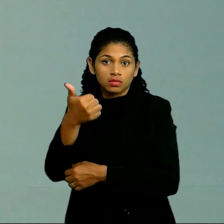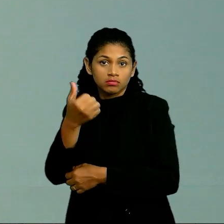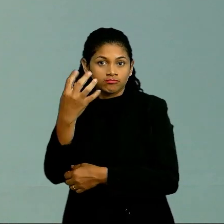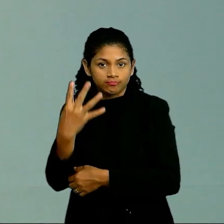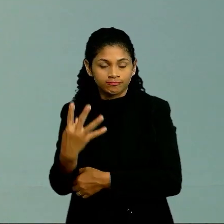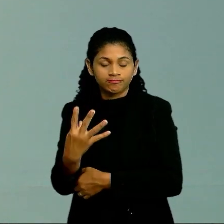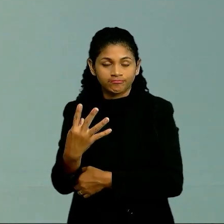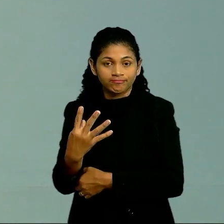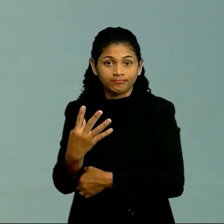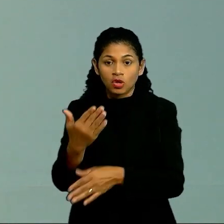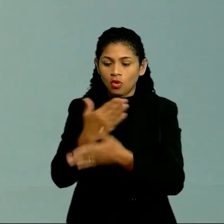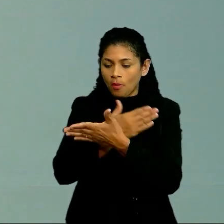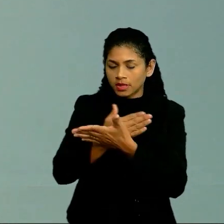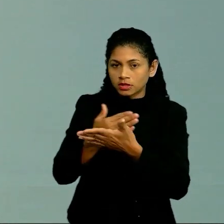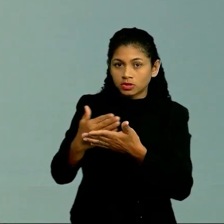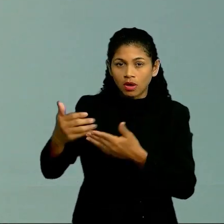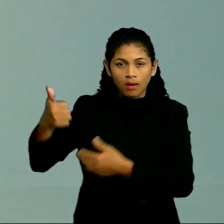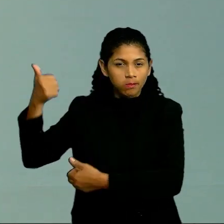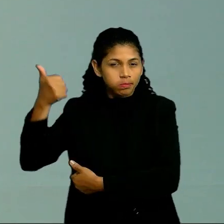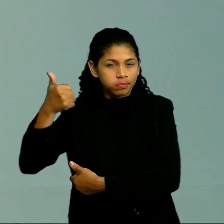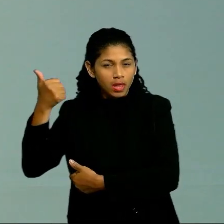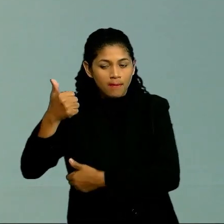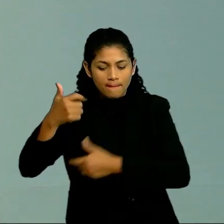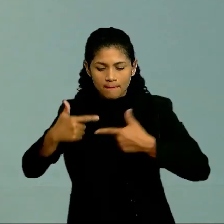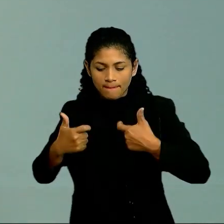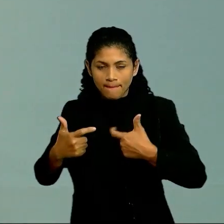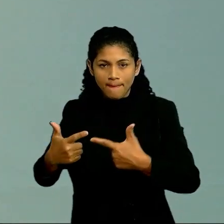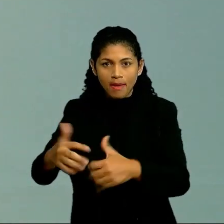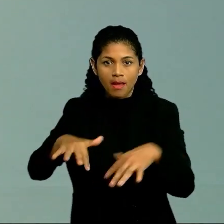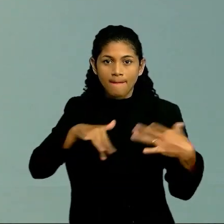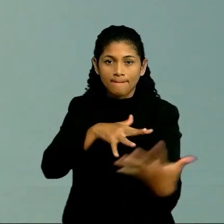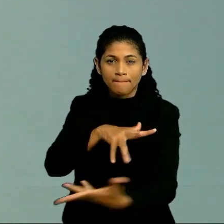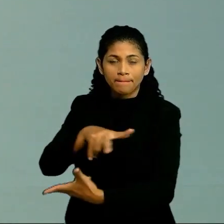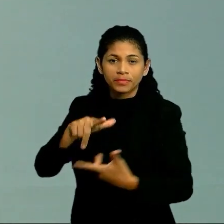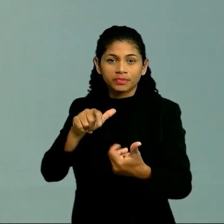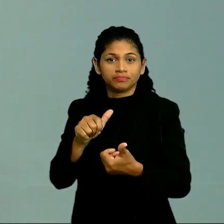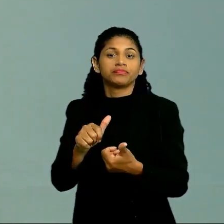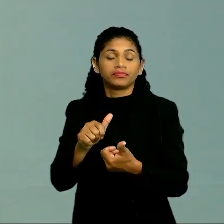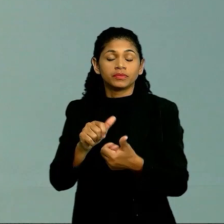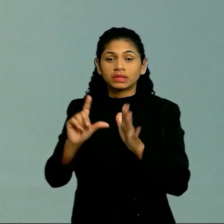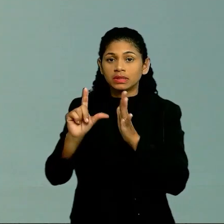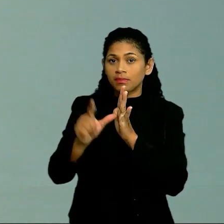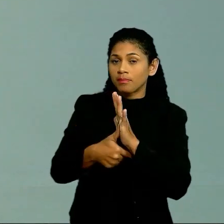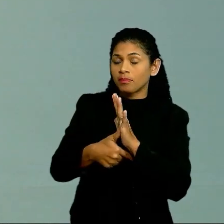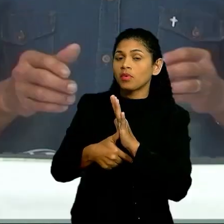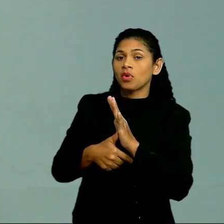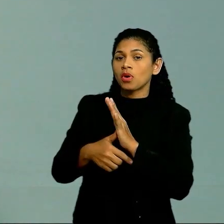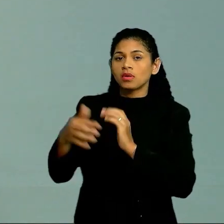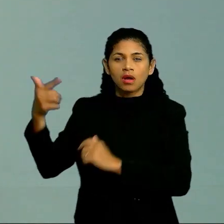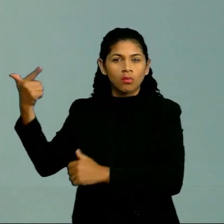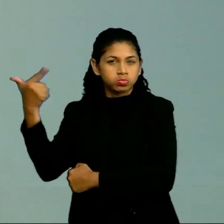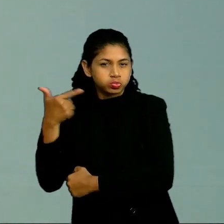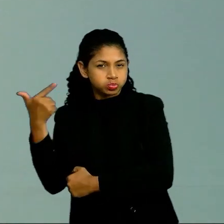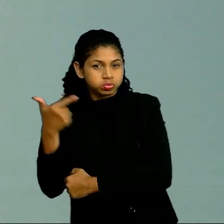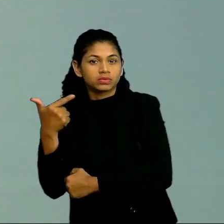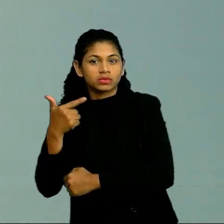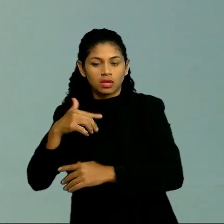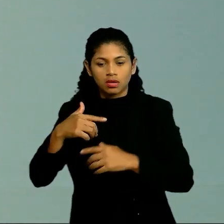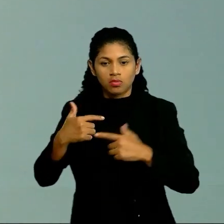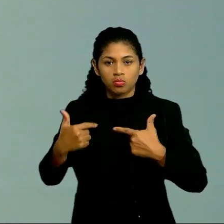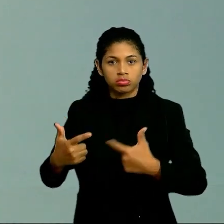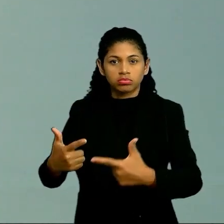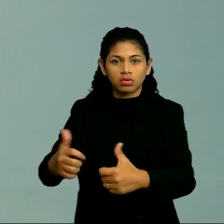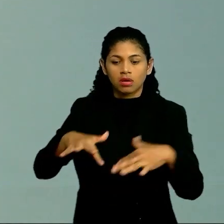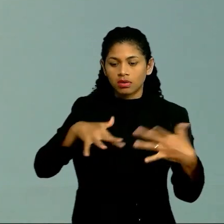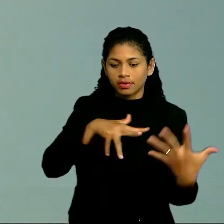Primeira Guerra Mundial. Em 1939, início da Segunda Guerra Mundial. Aí você vem dizer, mas a Primeira